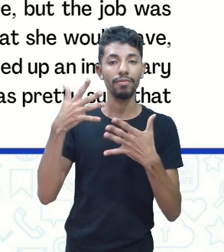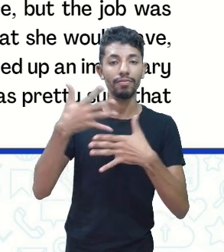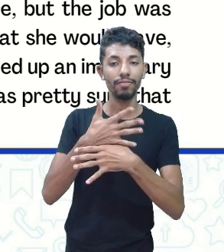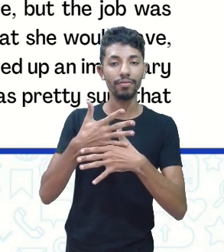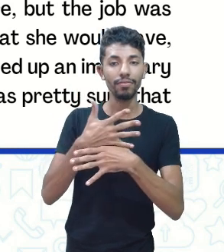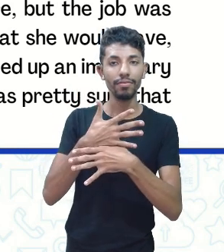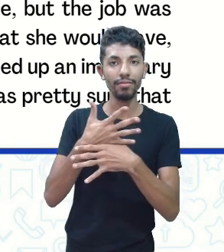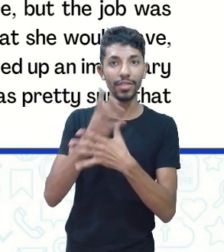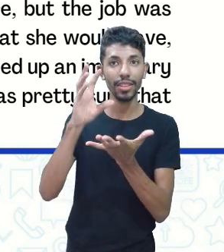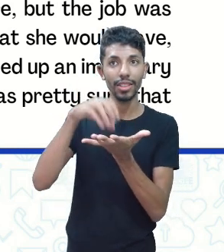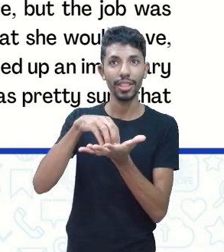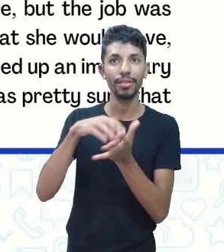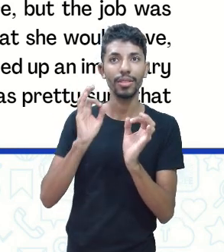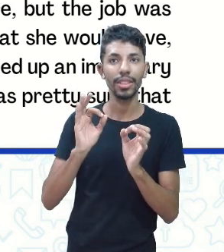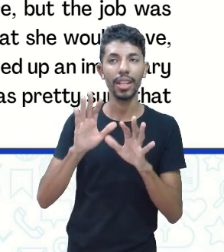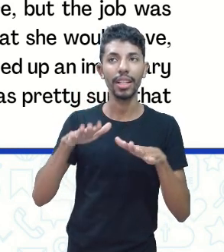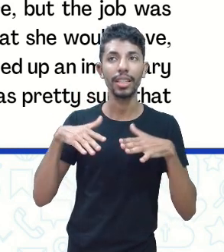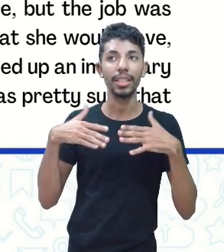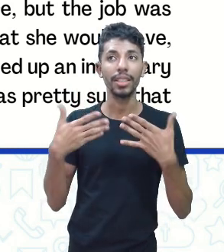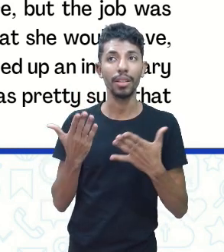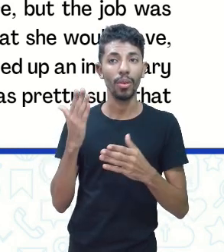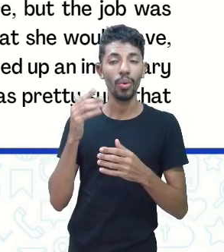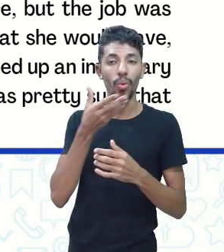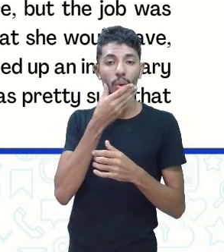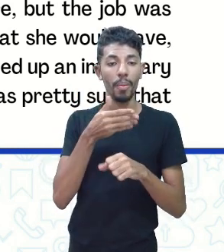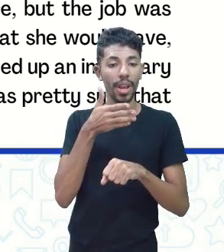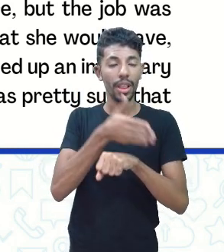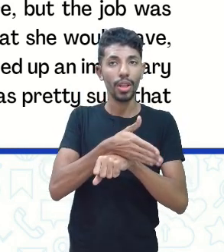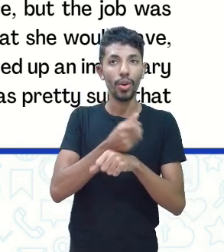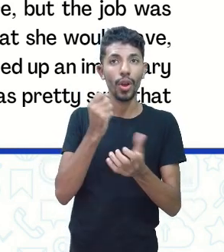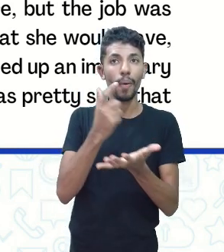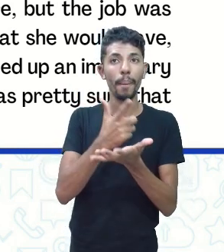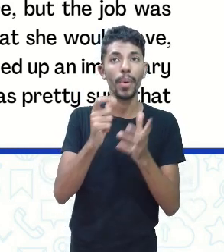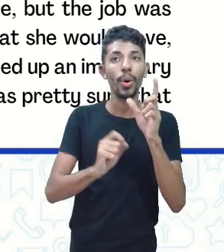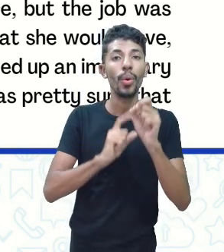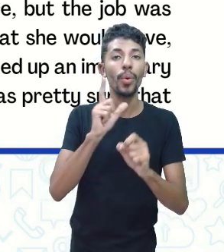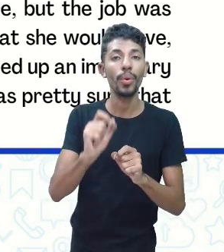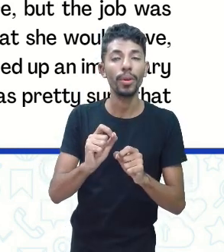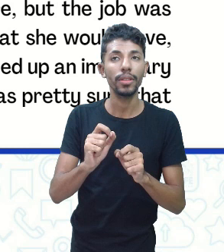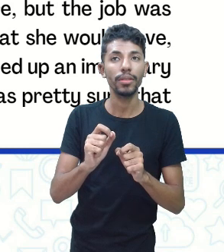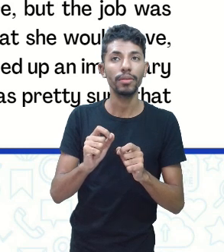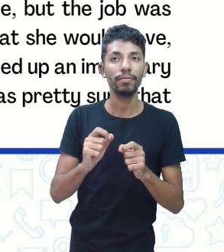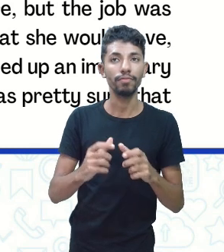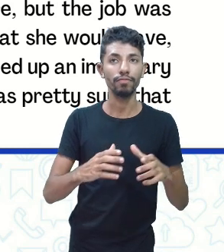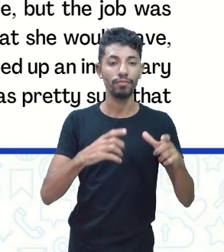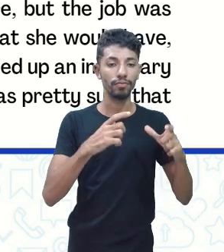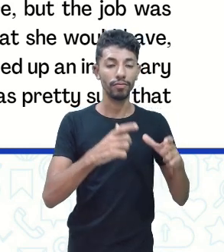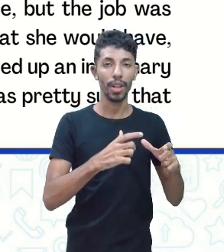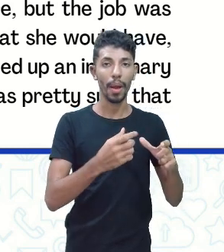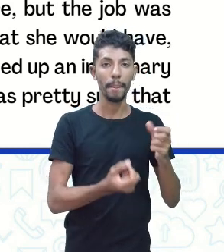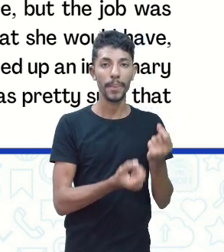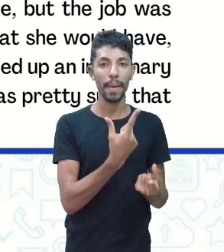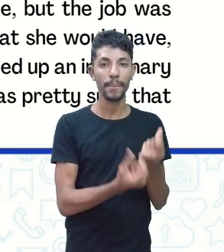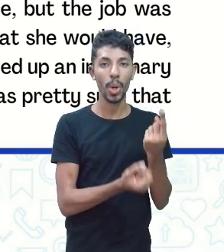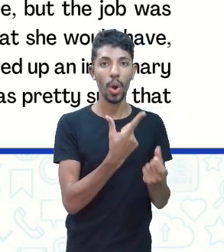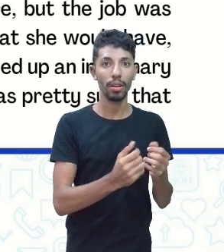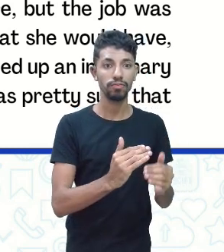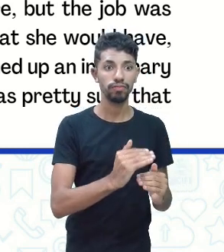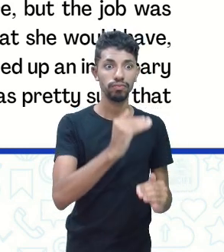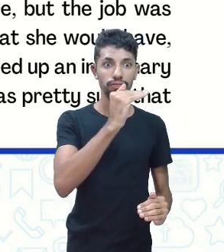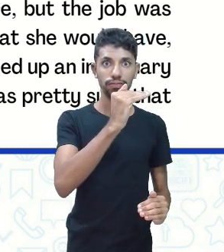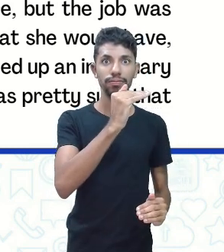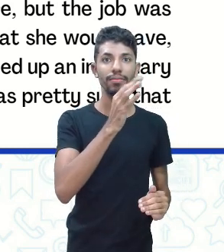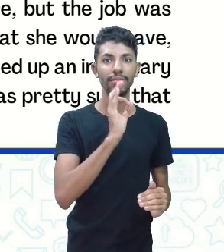downtown, centro da cidade, quando ele entrou e comprou um pote de pipoca grande,